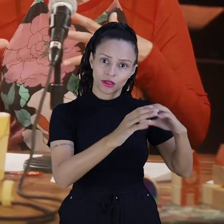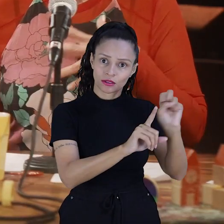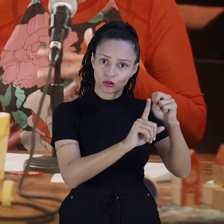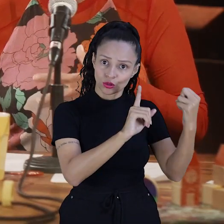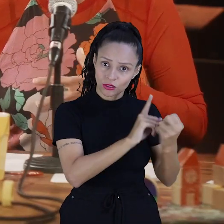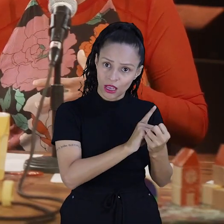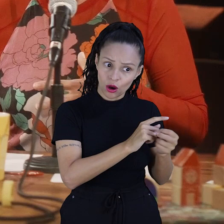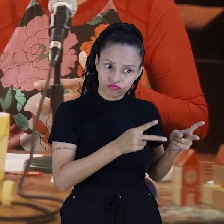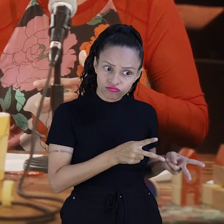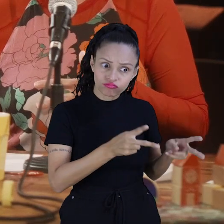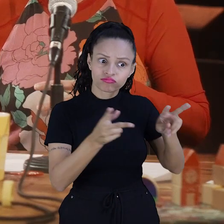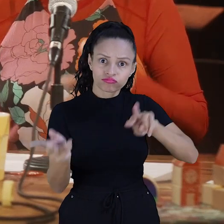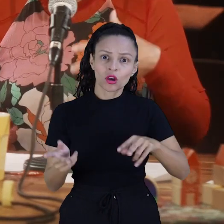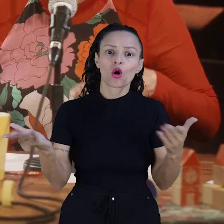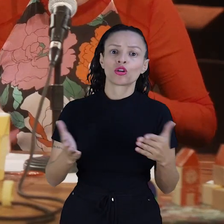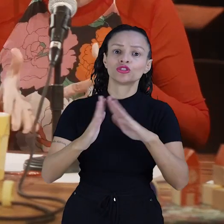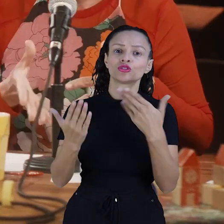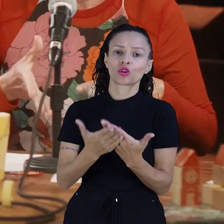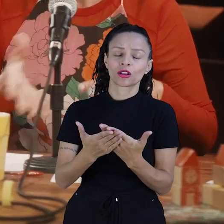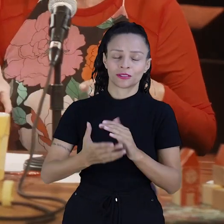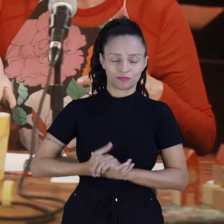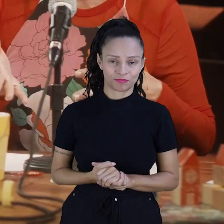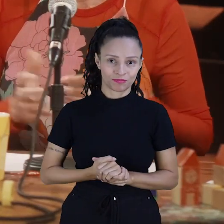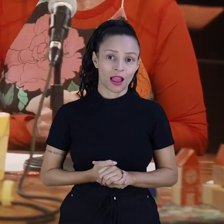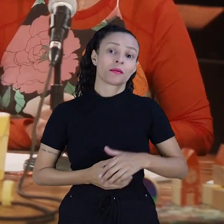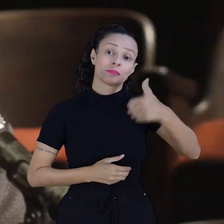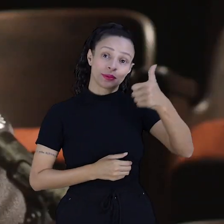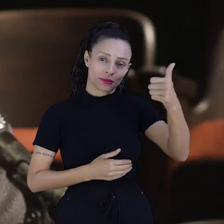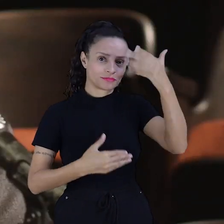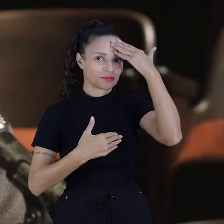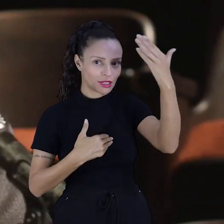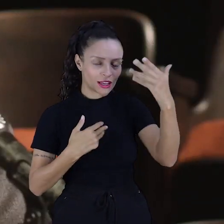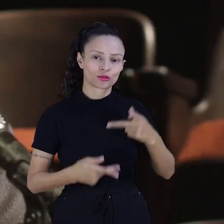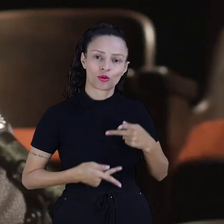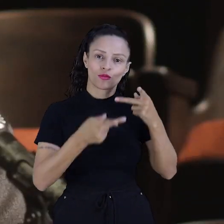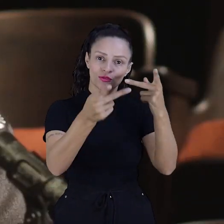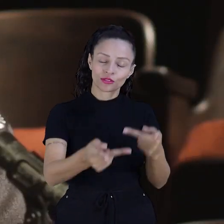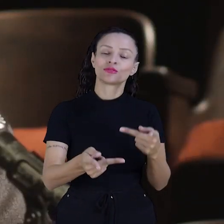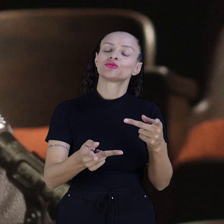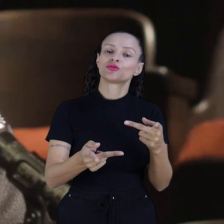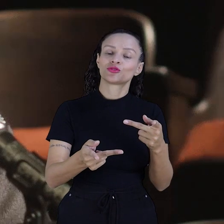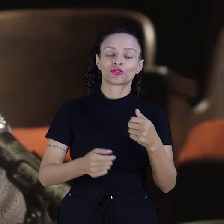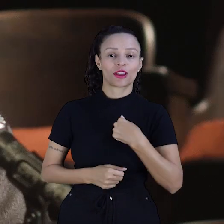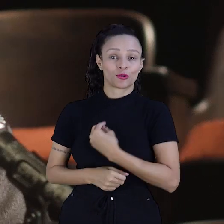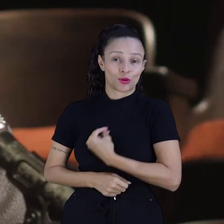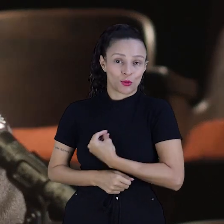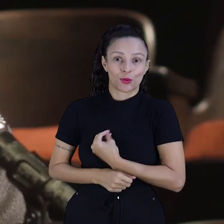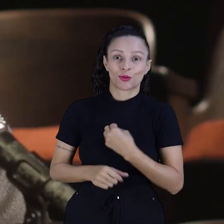na comunicação social e tá hoje no chão da sala de aula? Primeiro, muito obrigado pelo